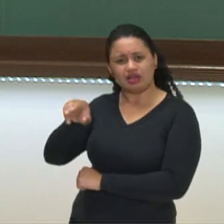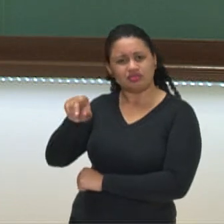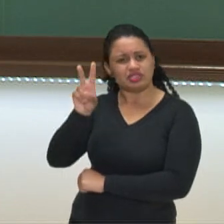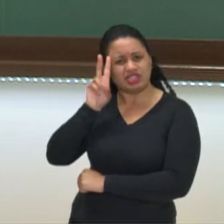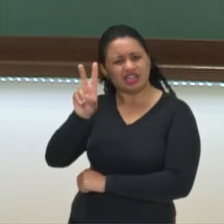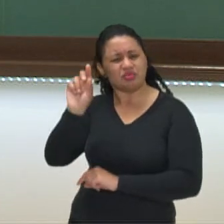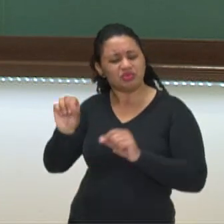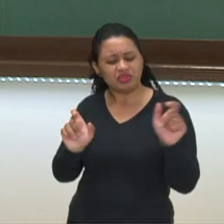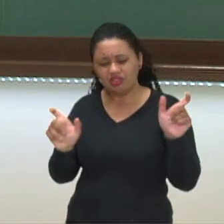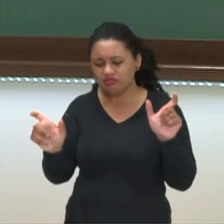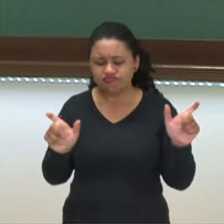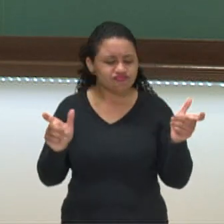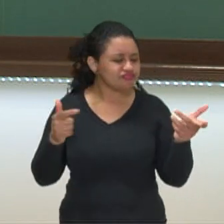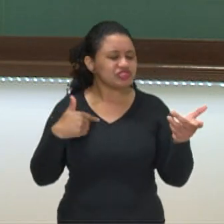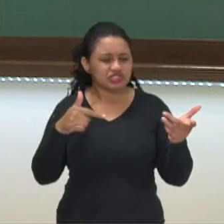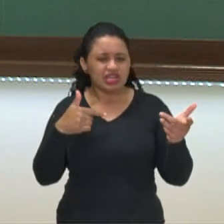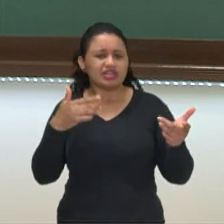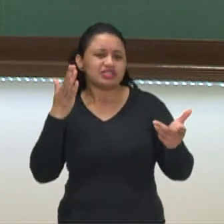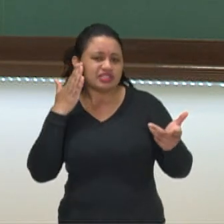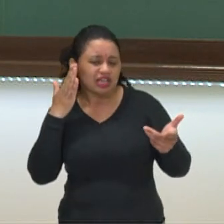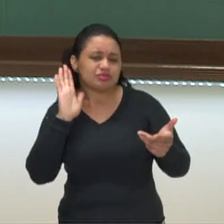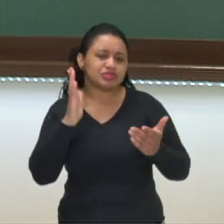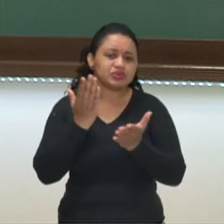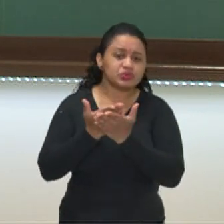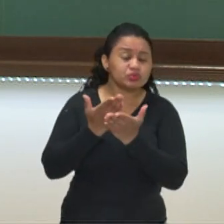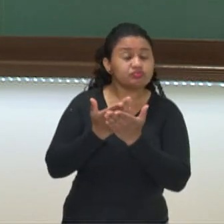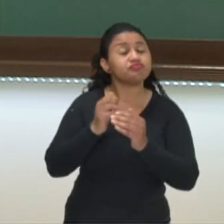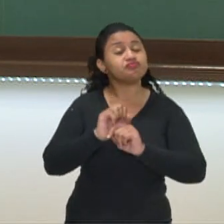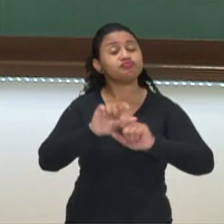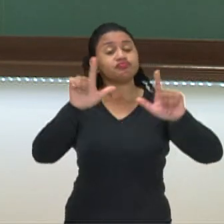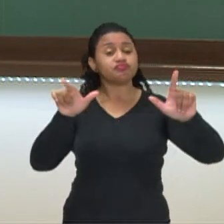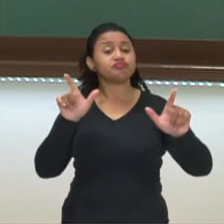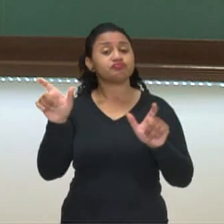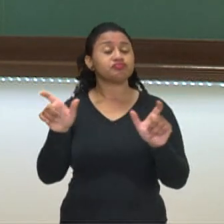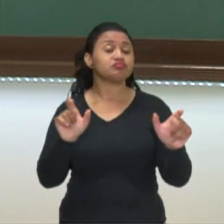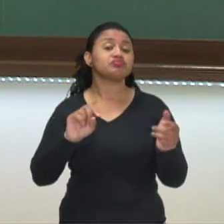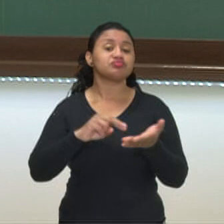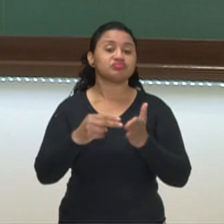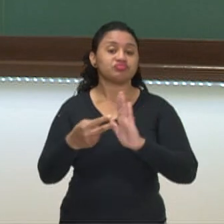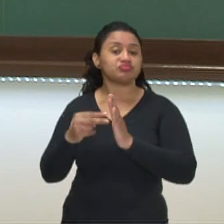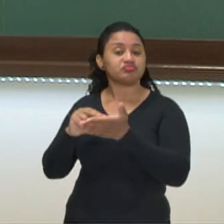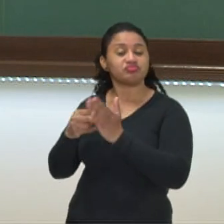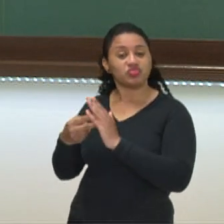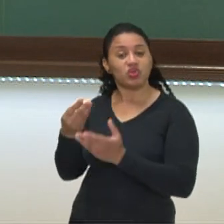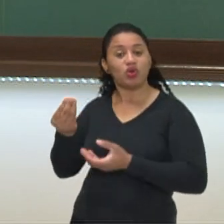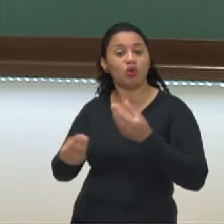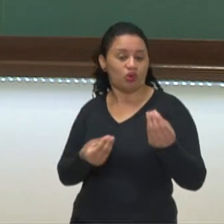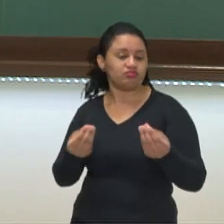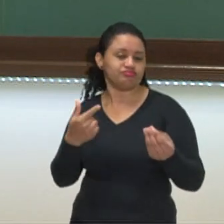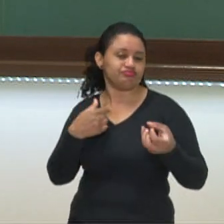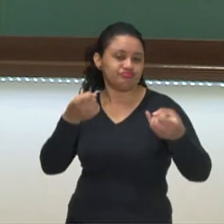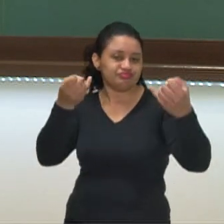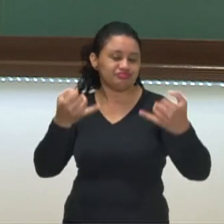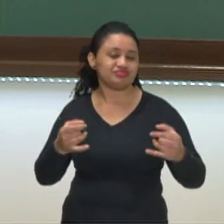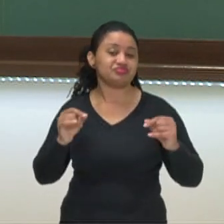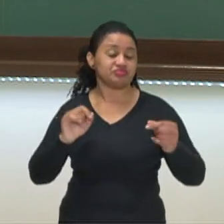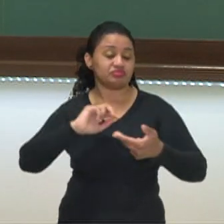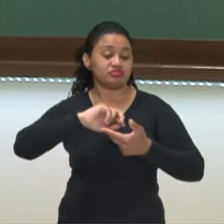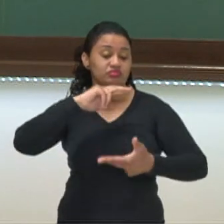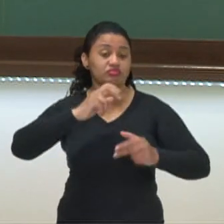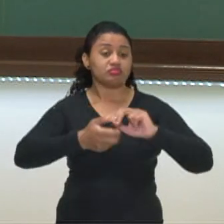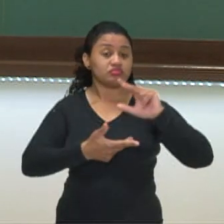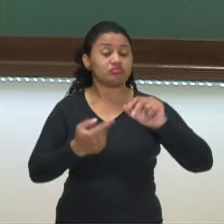dessas palavras? Lembram que já viram? Nós vamos esclarecer exatamente o que significa e como a gente vai trabalhar. São os poliedros